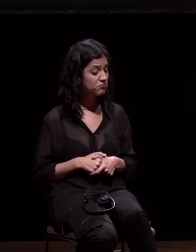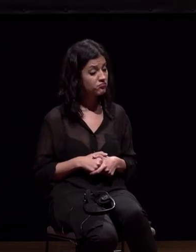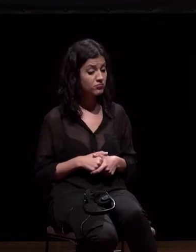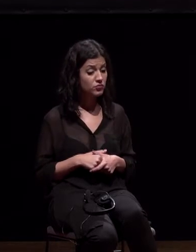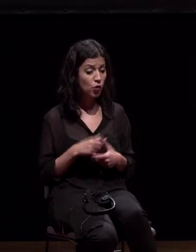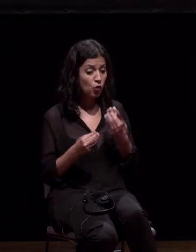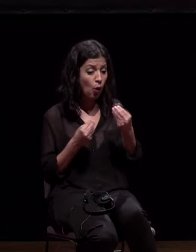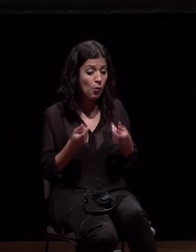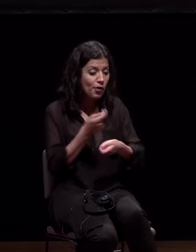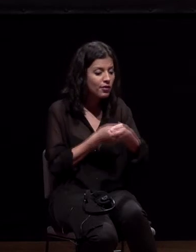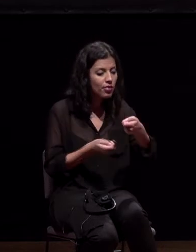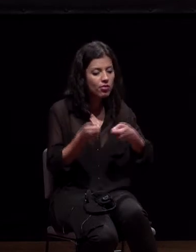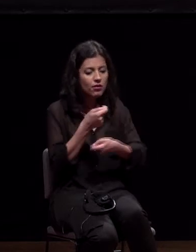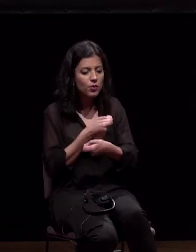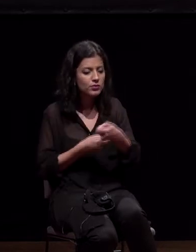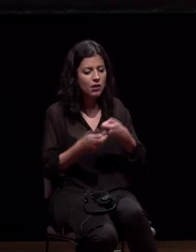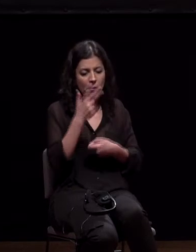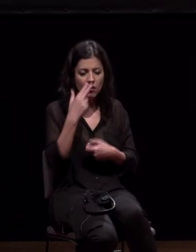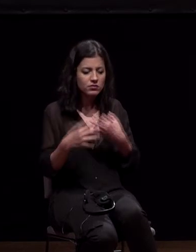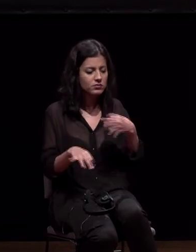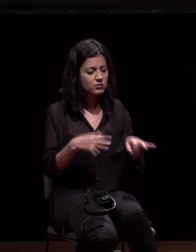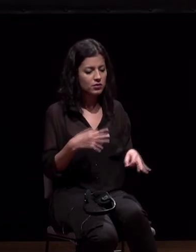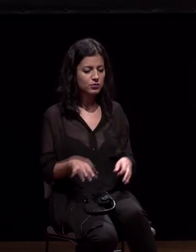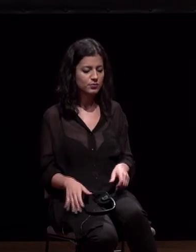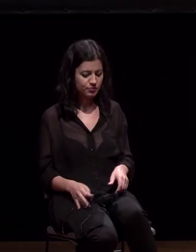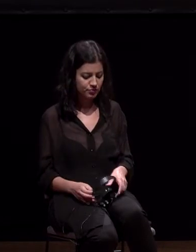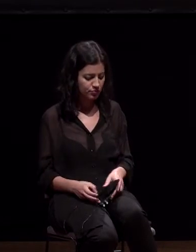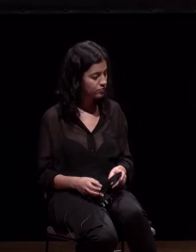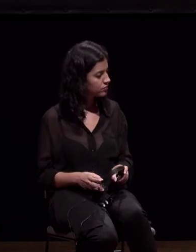negociada, sin tanto experto, quizá, ¿no? Pero...